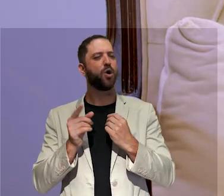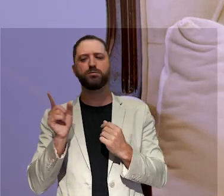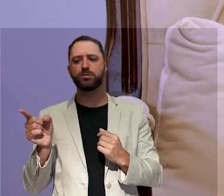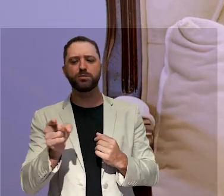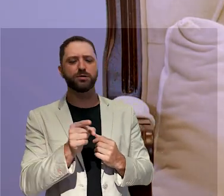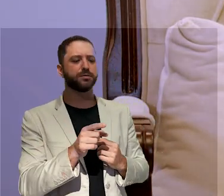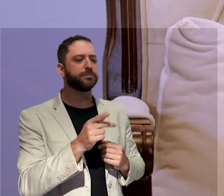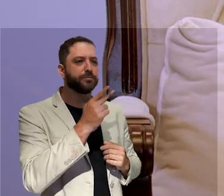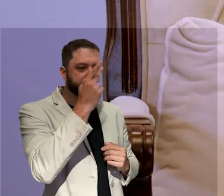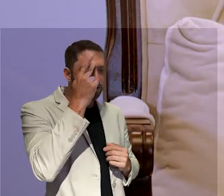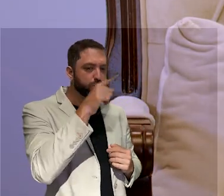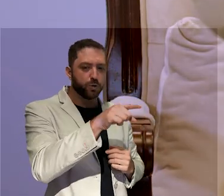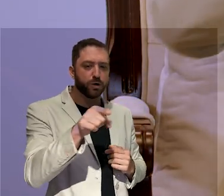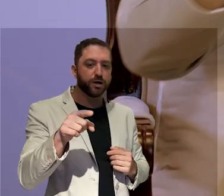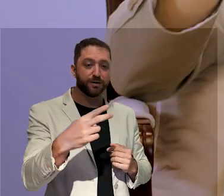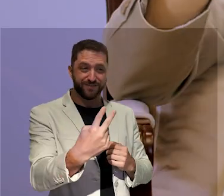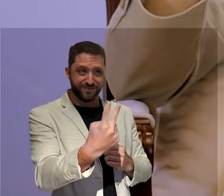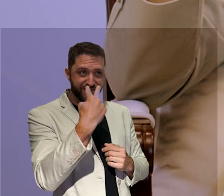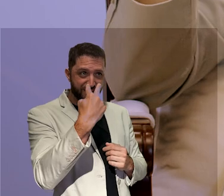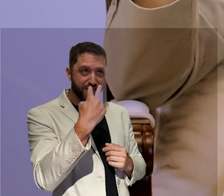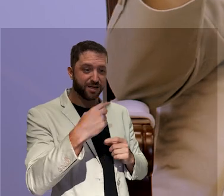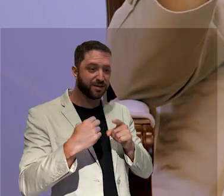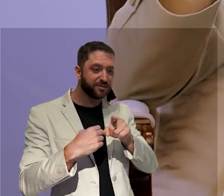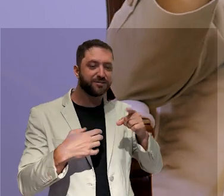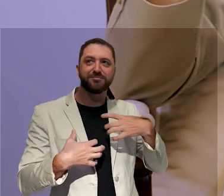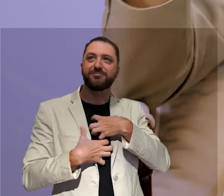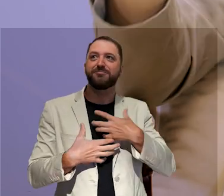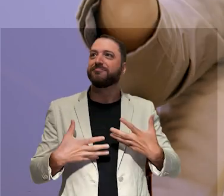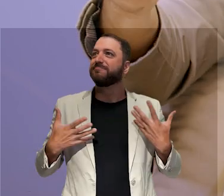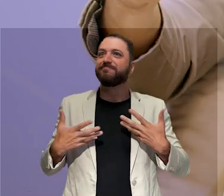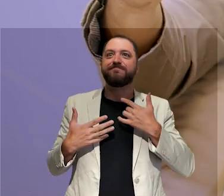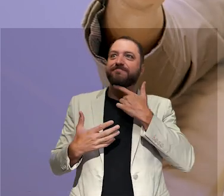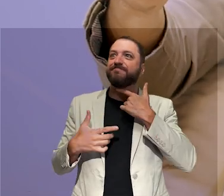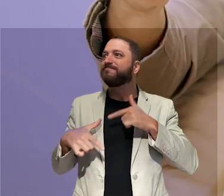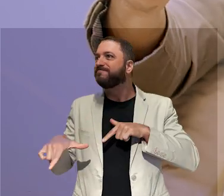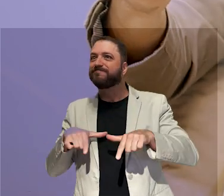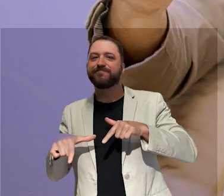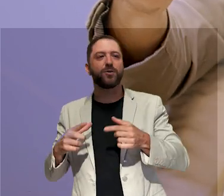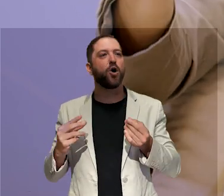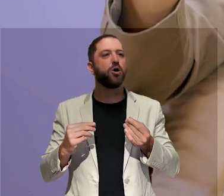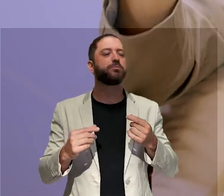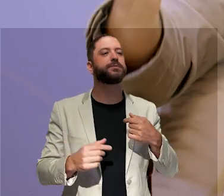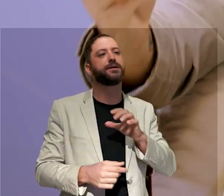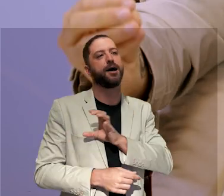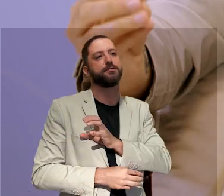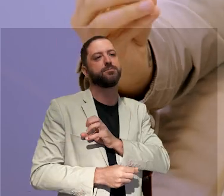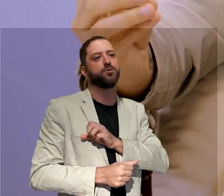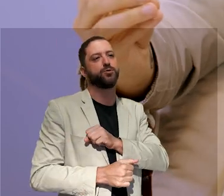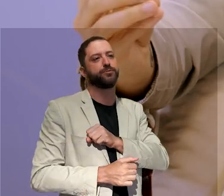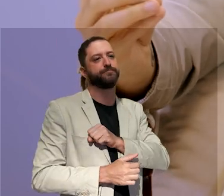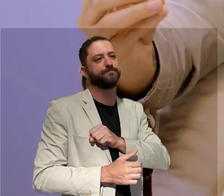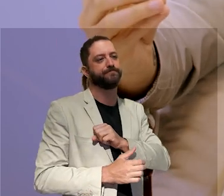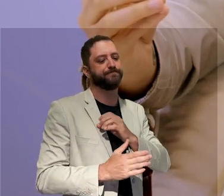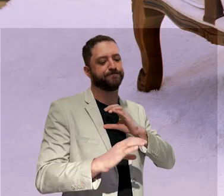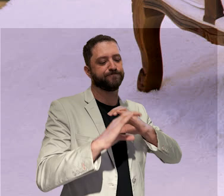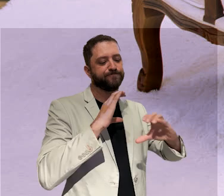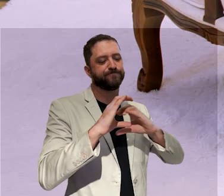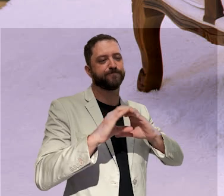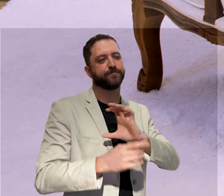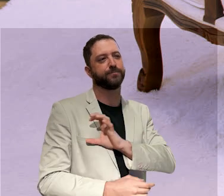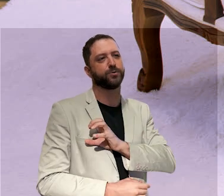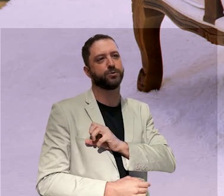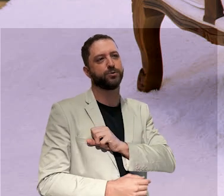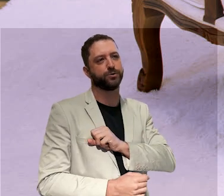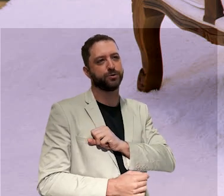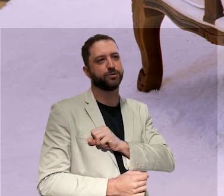atinjo essas pessoas para motivá-las realmente, para elas darem o melhor delas? Comunicação amorosa.